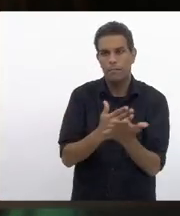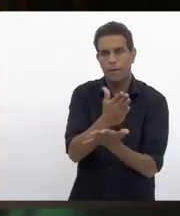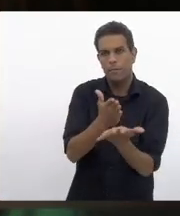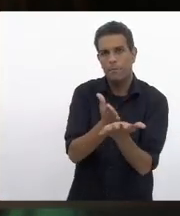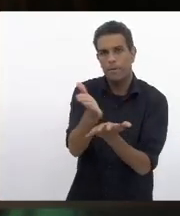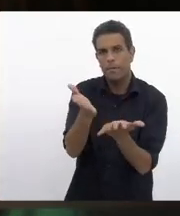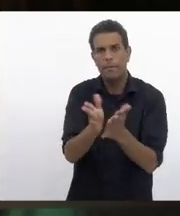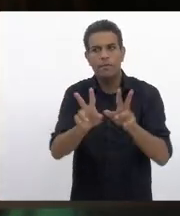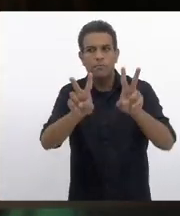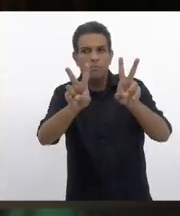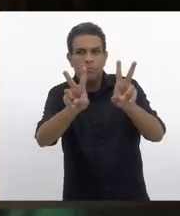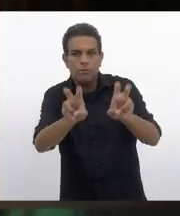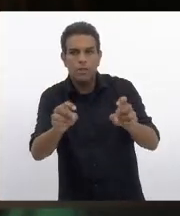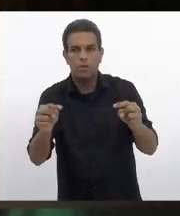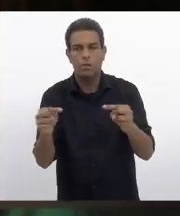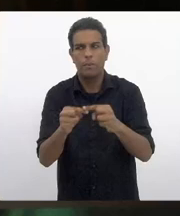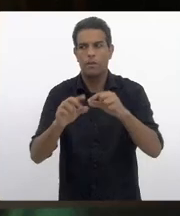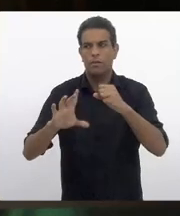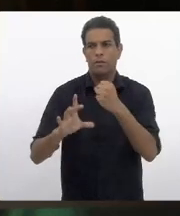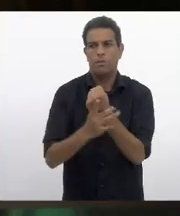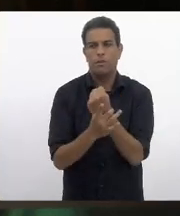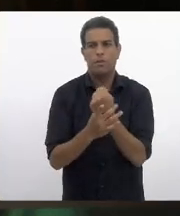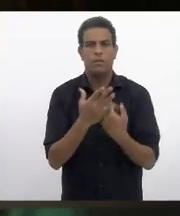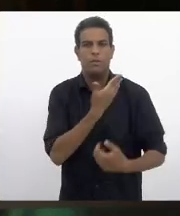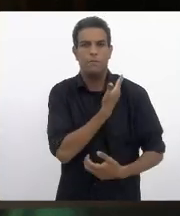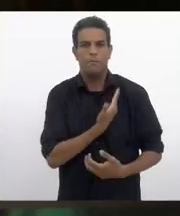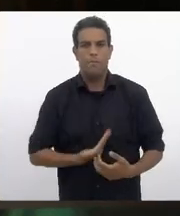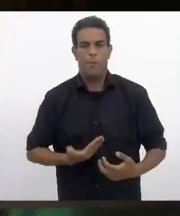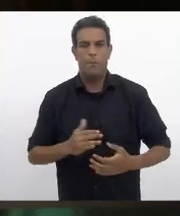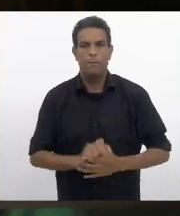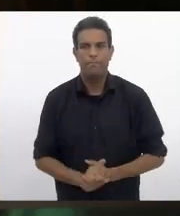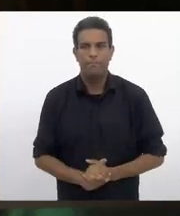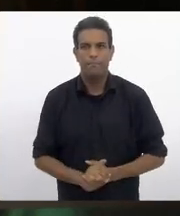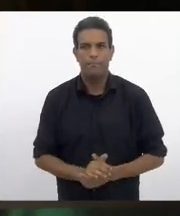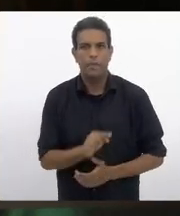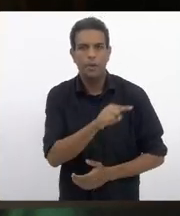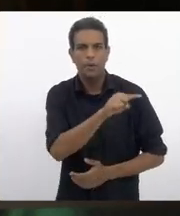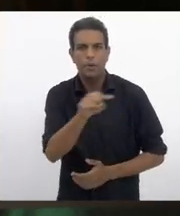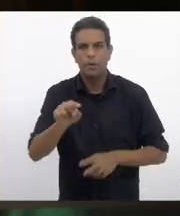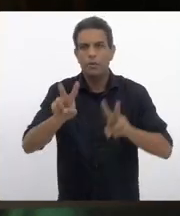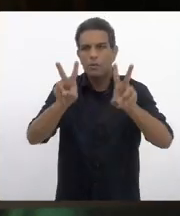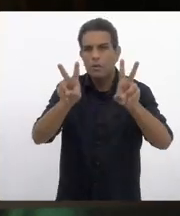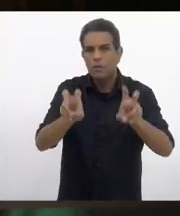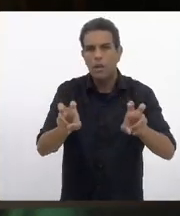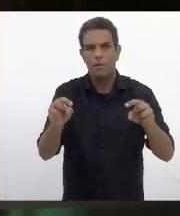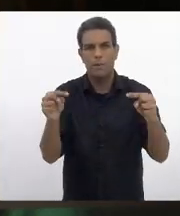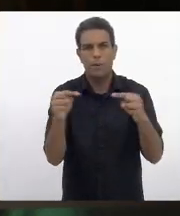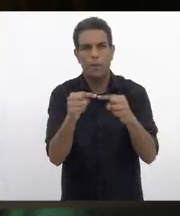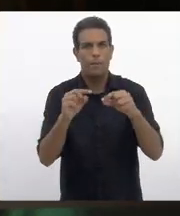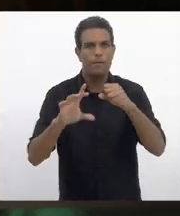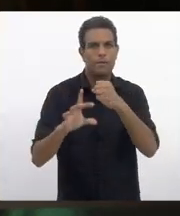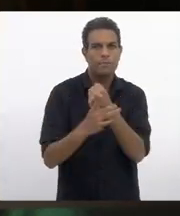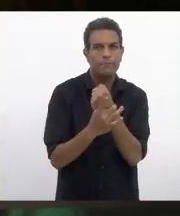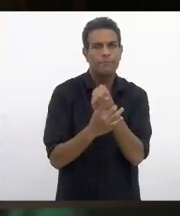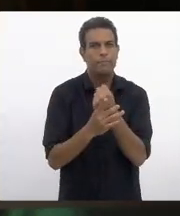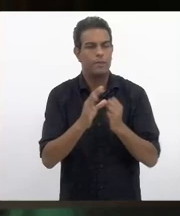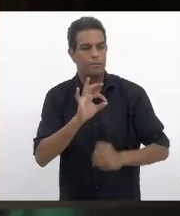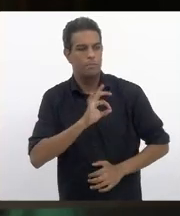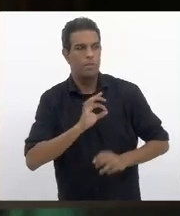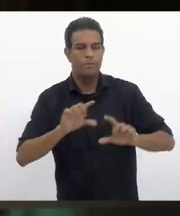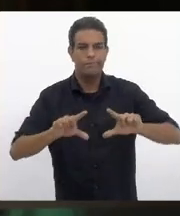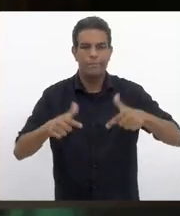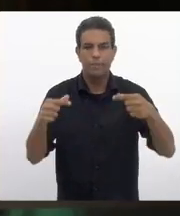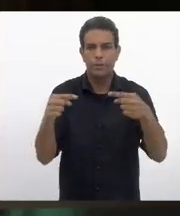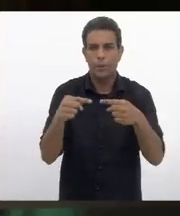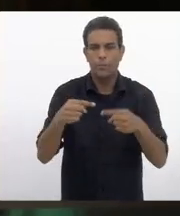quê? Segurança pública. Se você vai falar sobre segurança pública, você vai falar de polícia, lógico, de outras ações